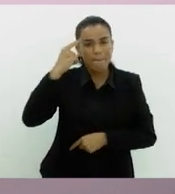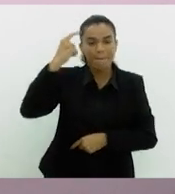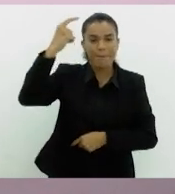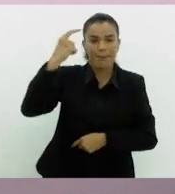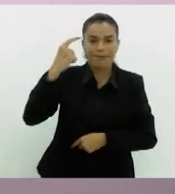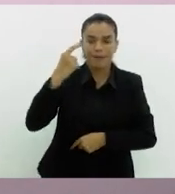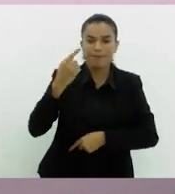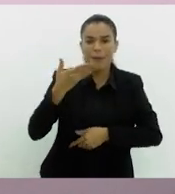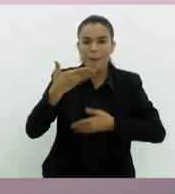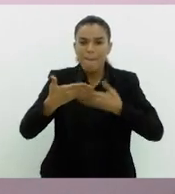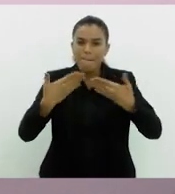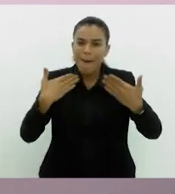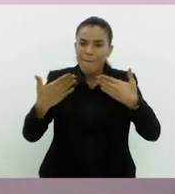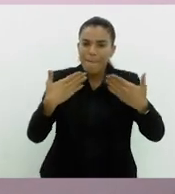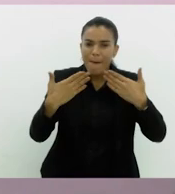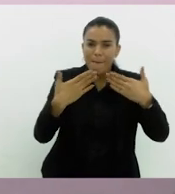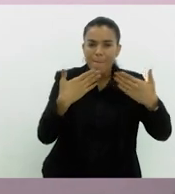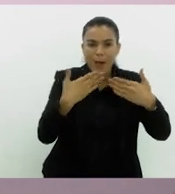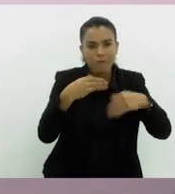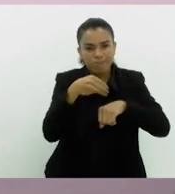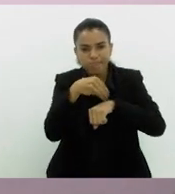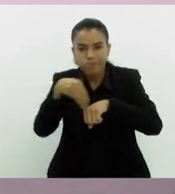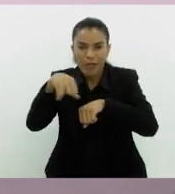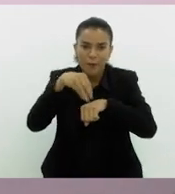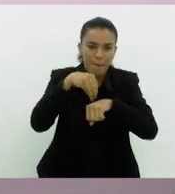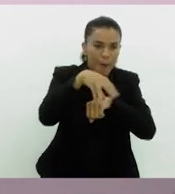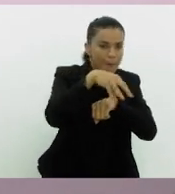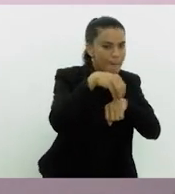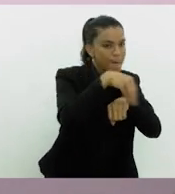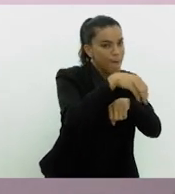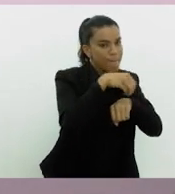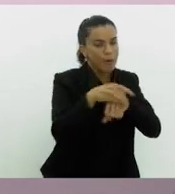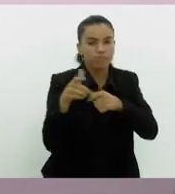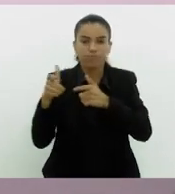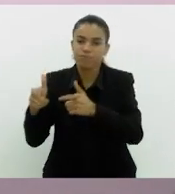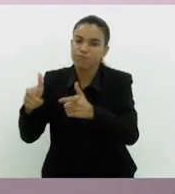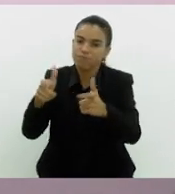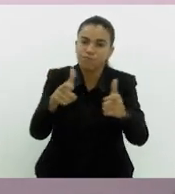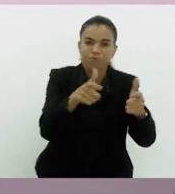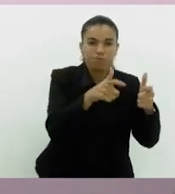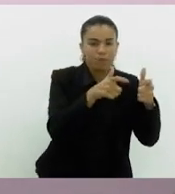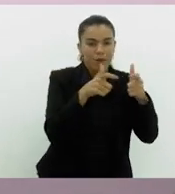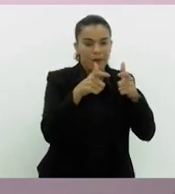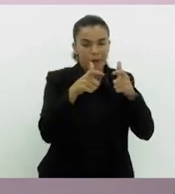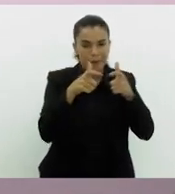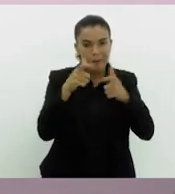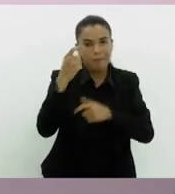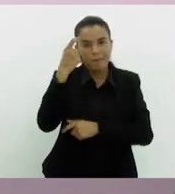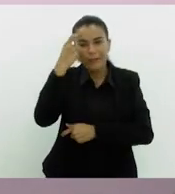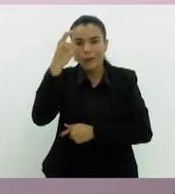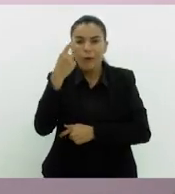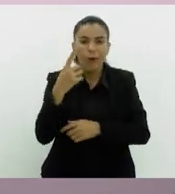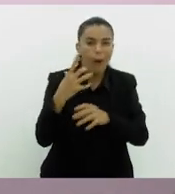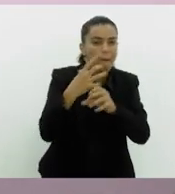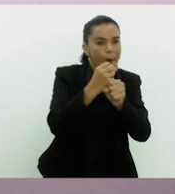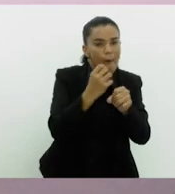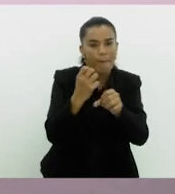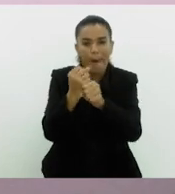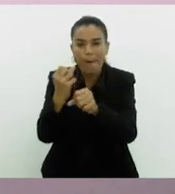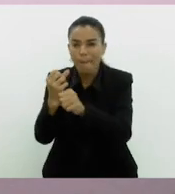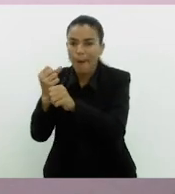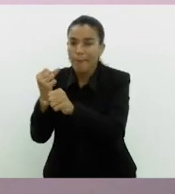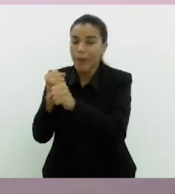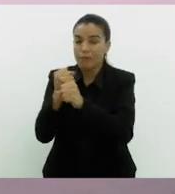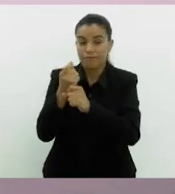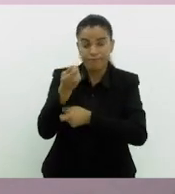como argumentação para levar nos espaços que sempre estão pensando, né, e quais são os dados e economia.